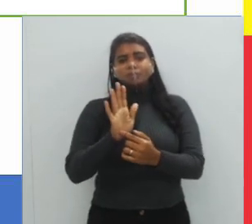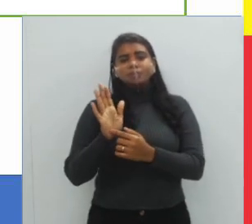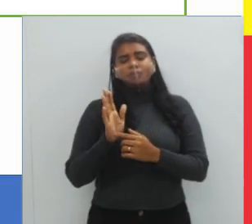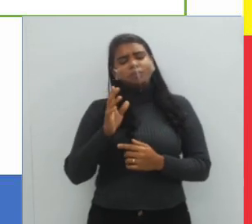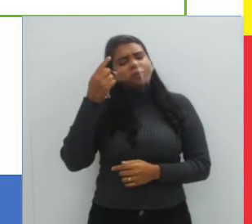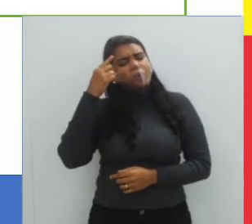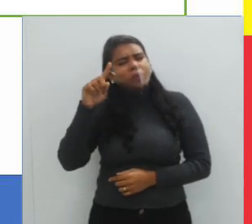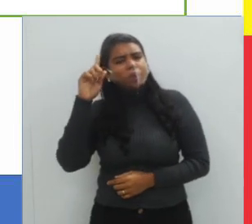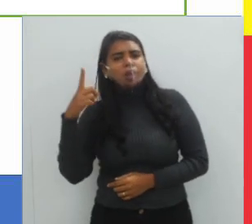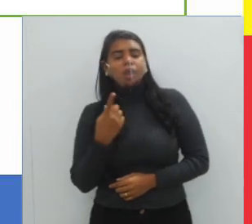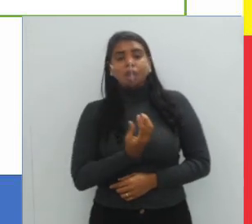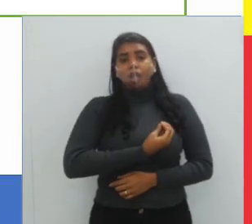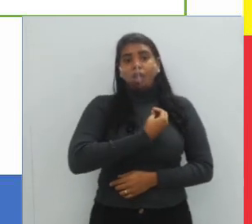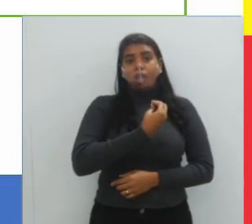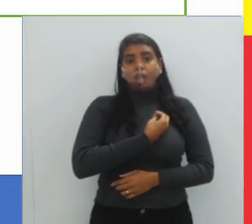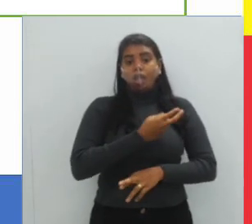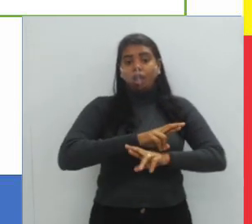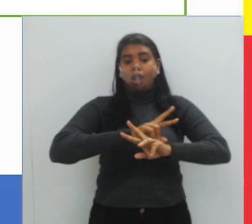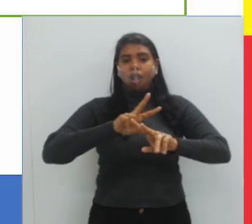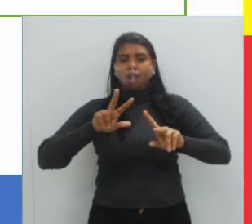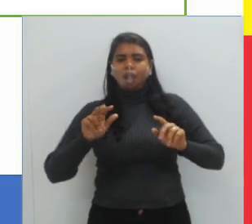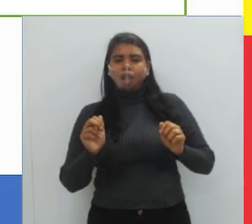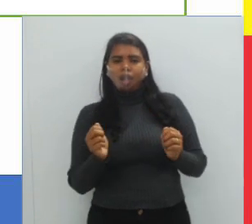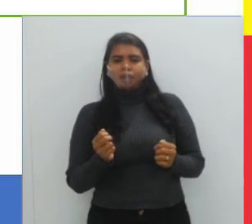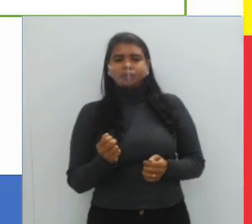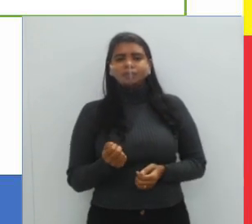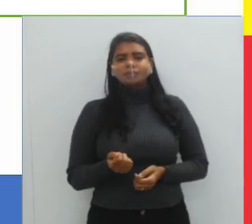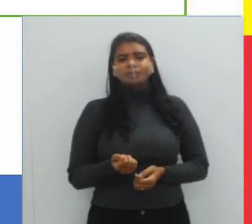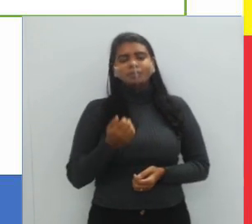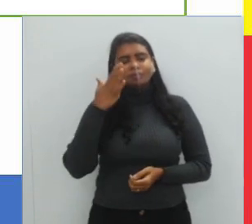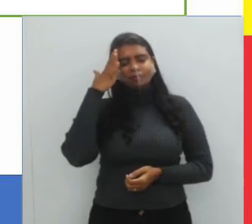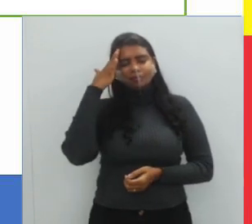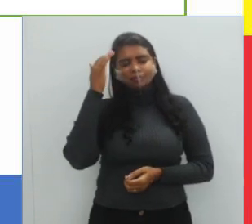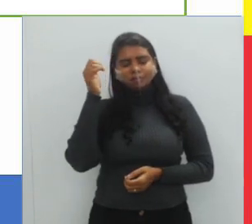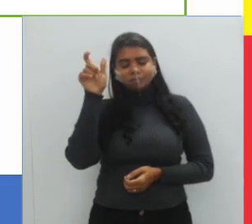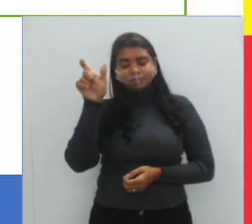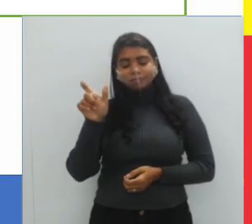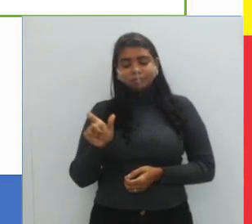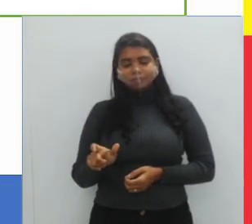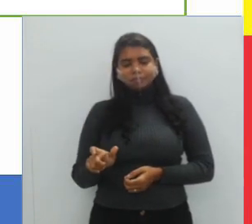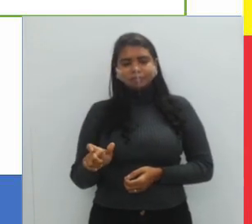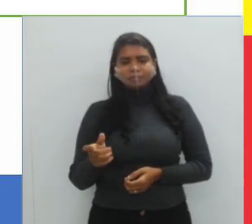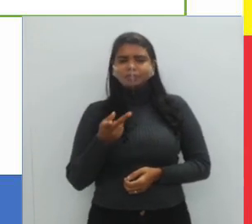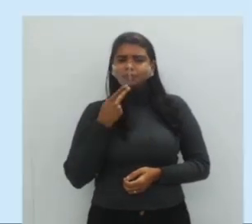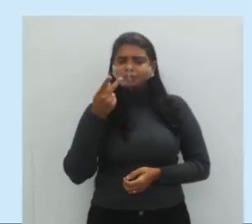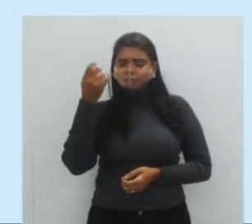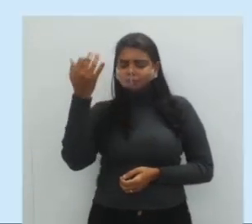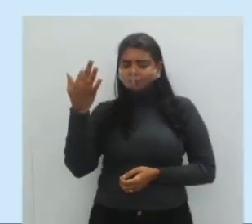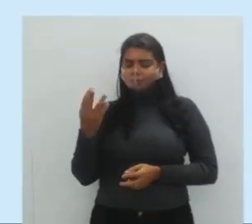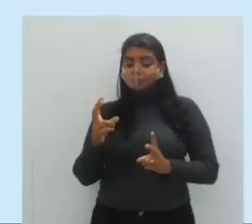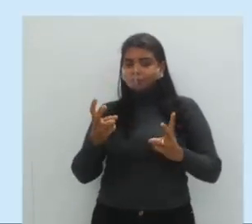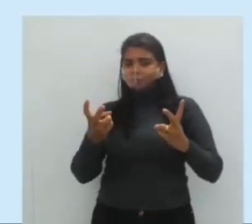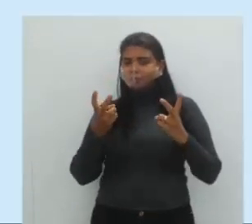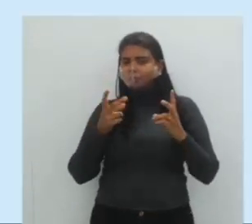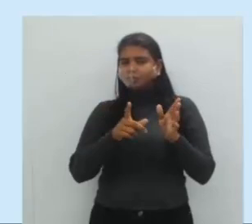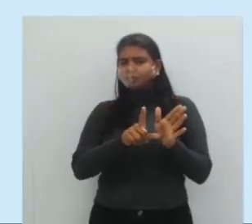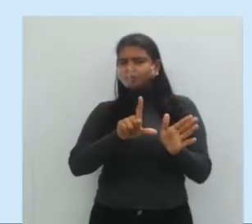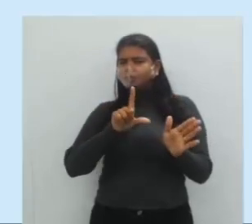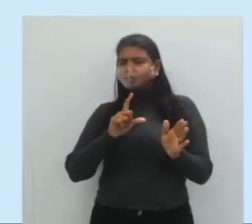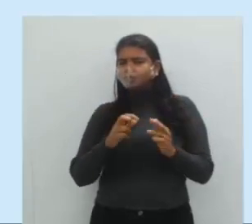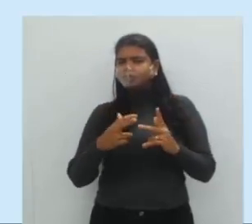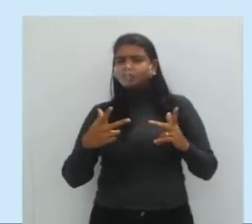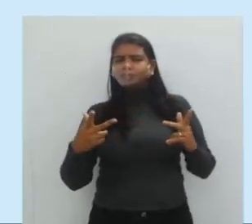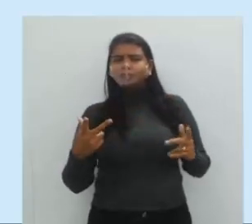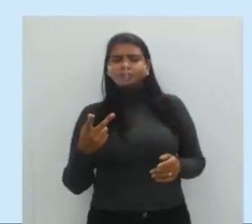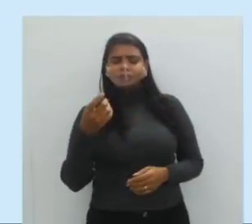pelo cotidiano, pelas mais variadas vertentes do saber humano, como nós observamos